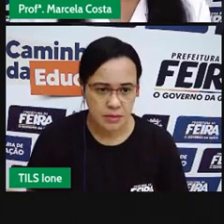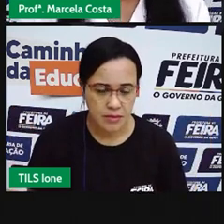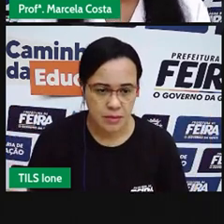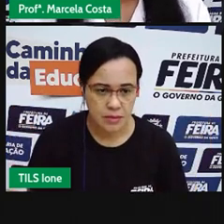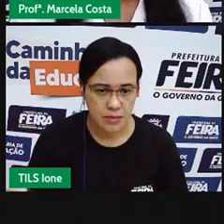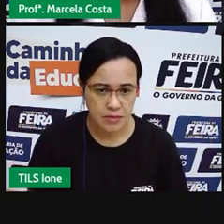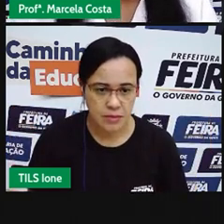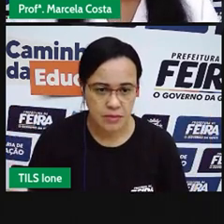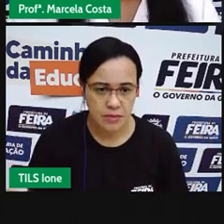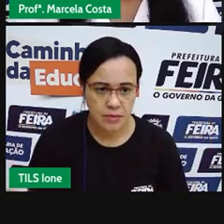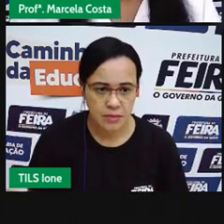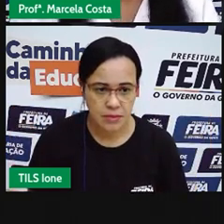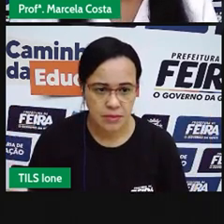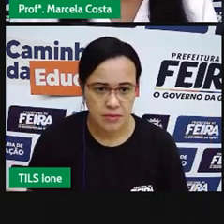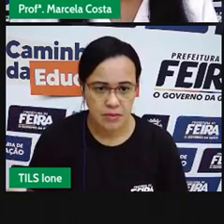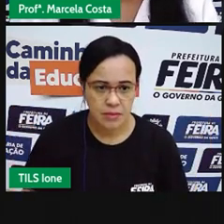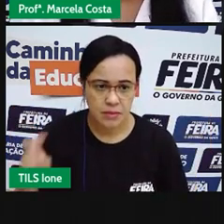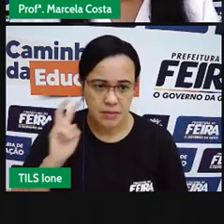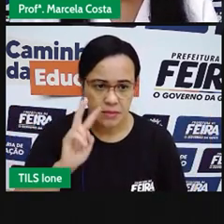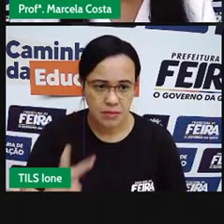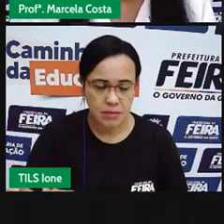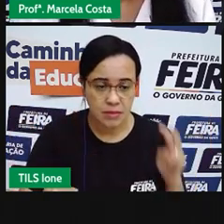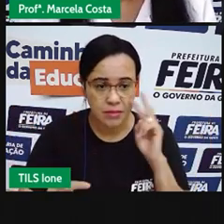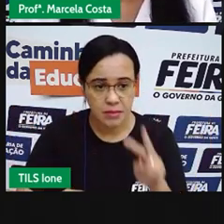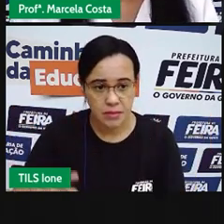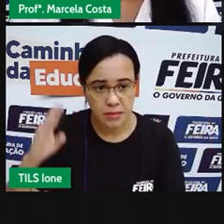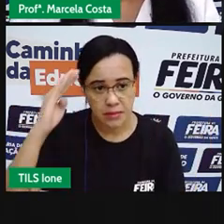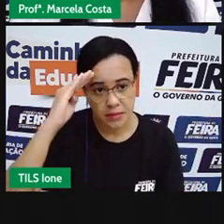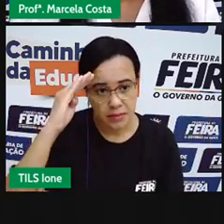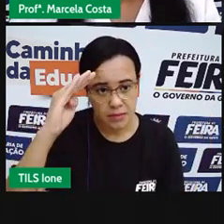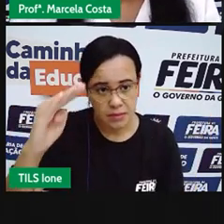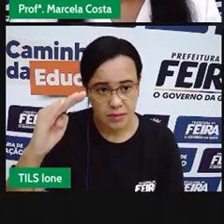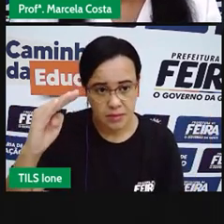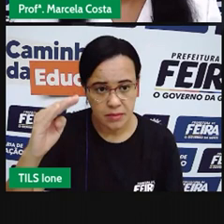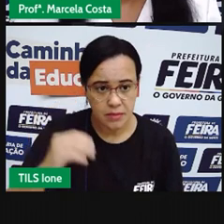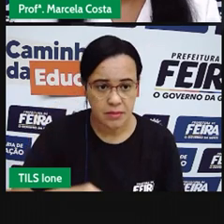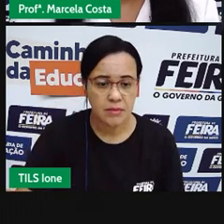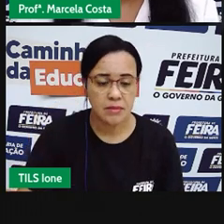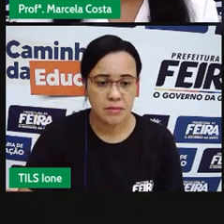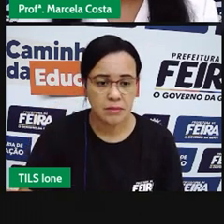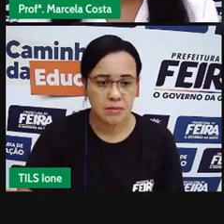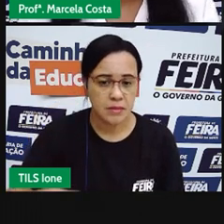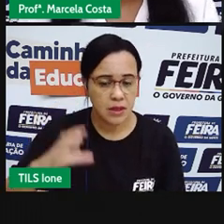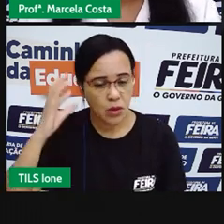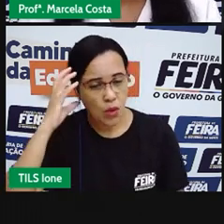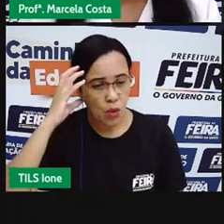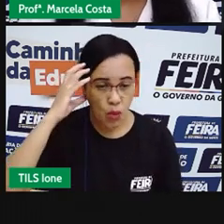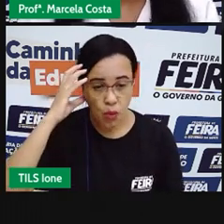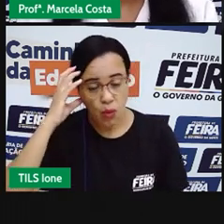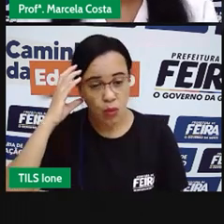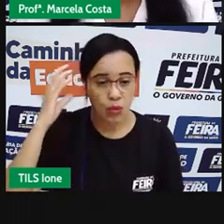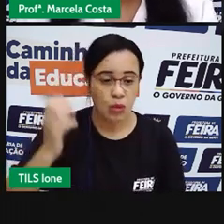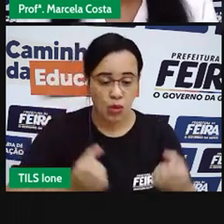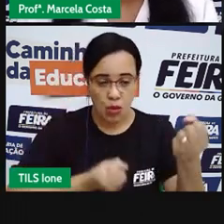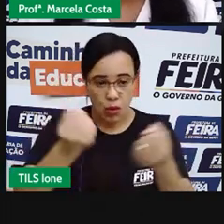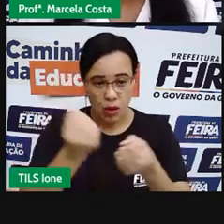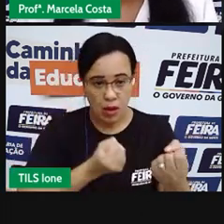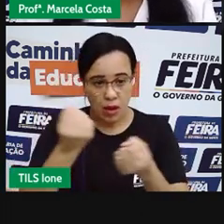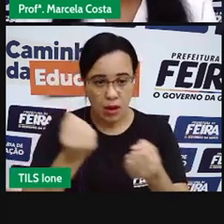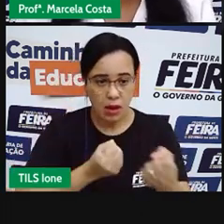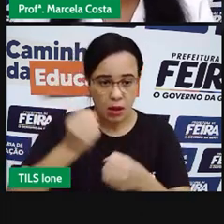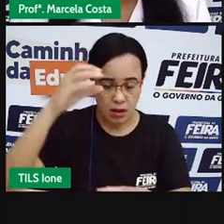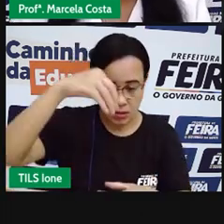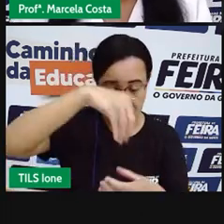estão sendo observados principalmente pelos aparelhos de som dos carros, né? Em aparelhos,